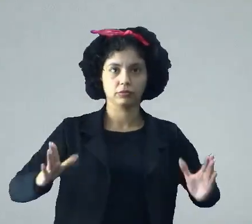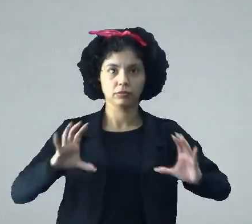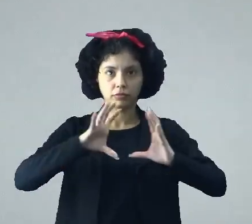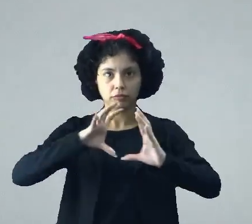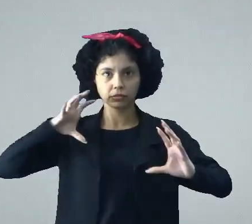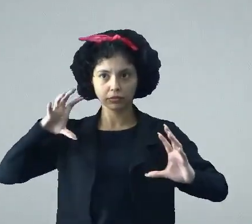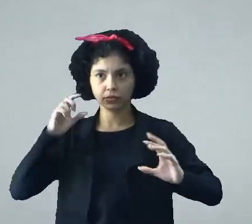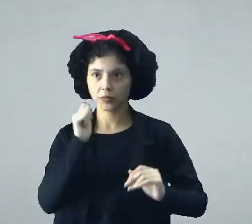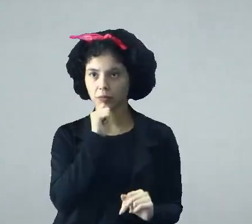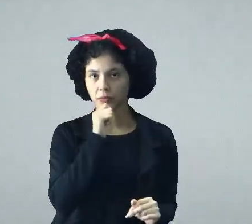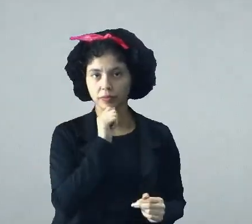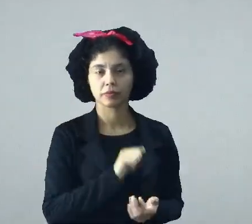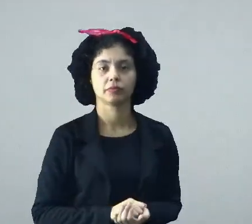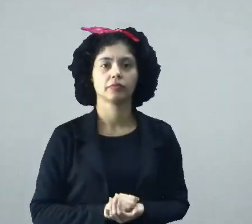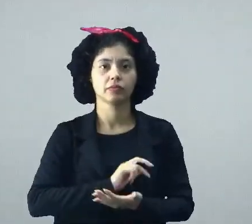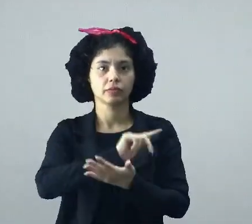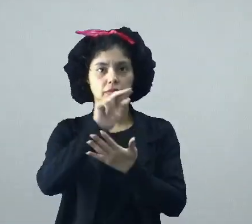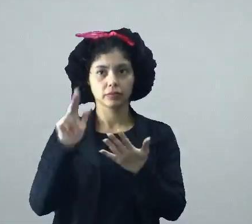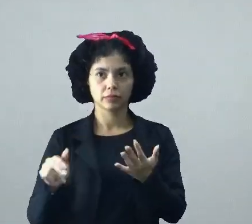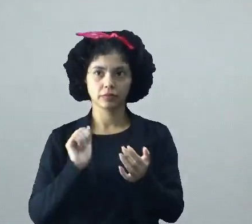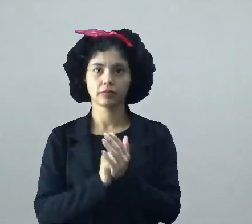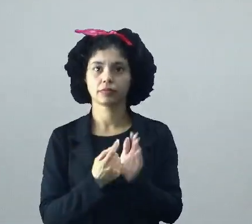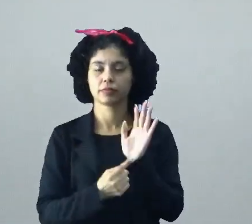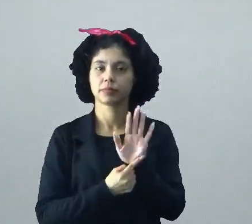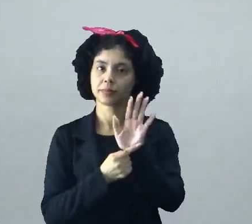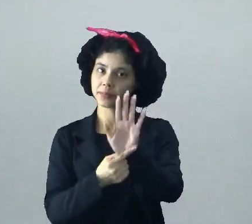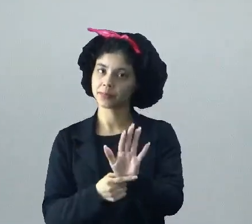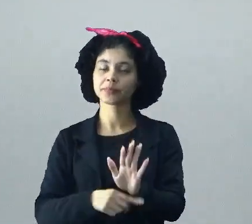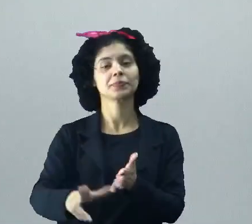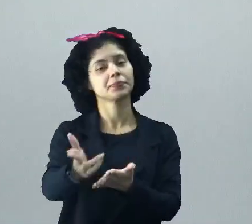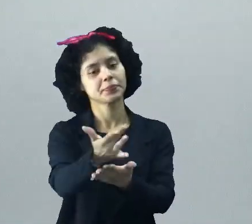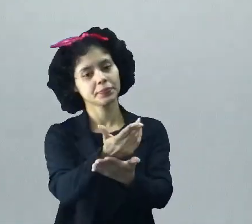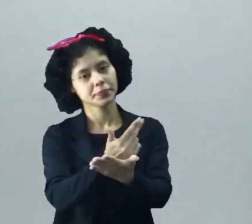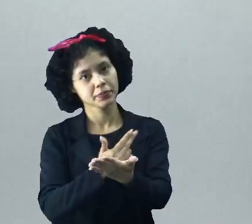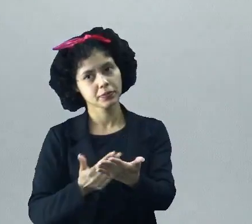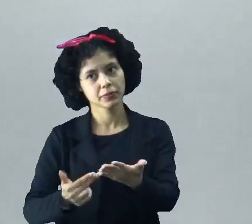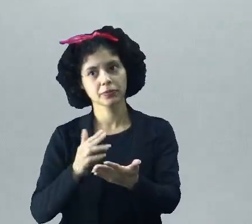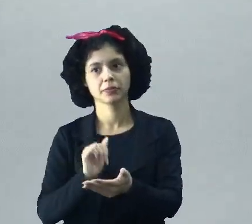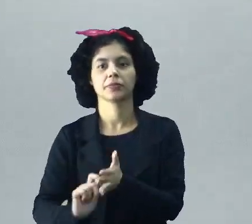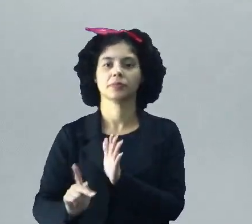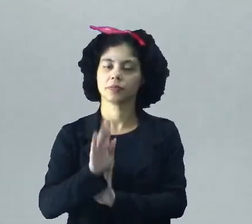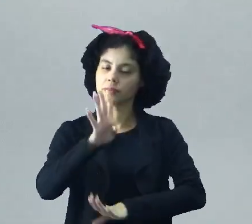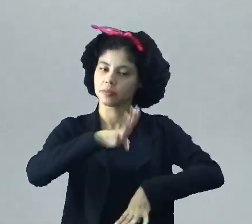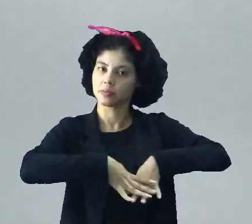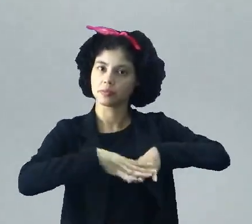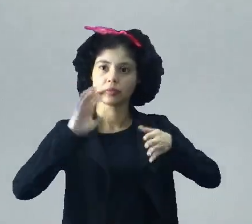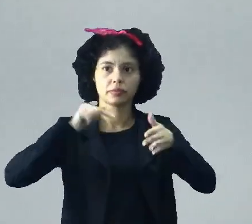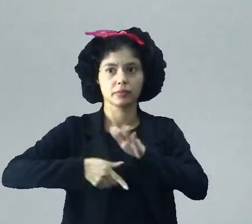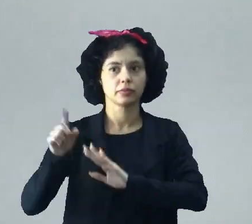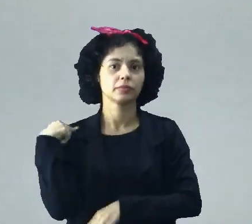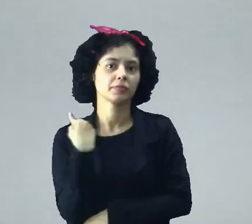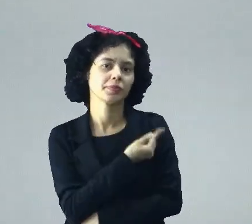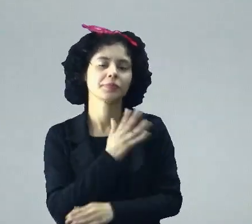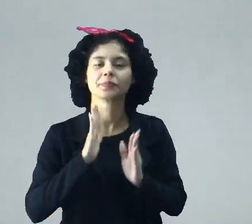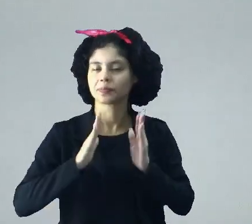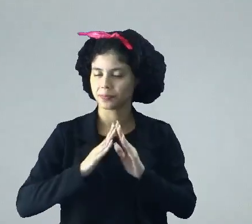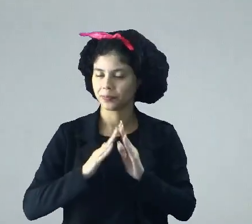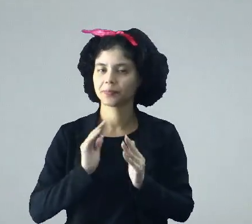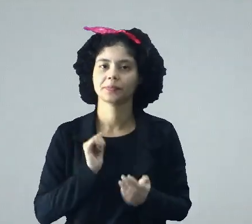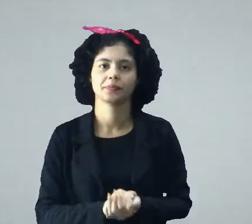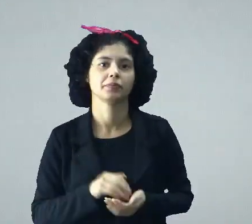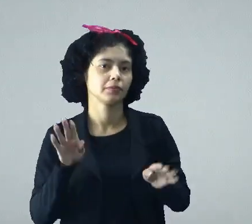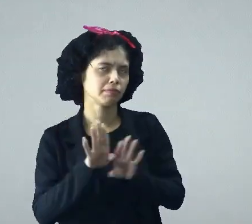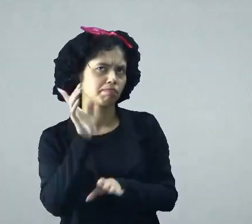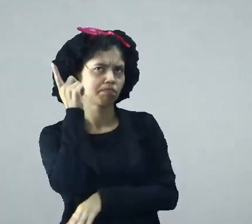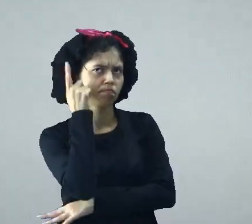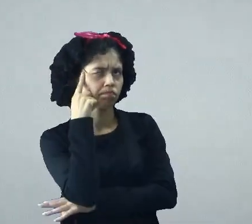em vários outros formatos. Isso mostra o desenho geométrico da matemática dentro da nossa casa. E a